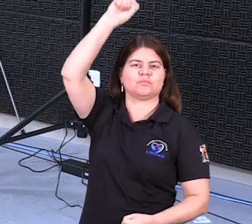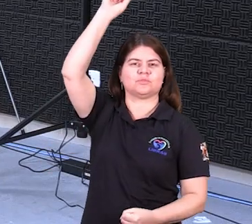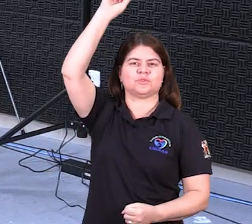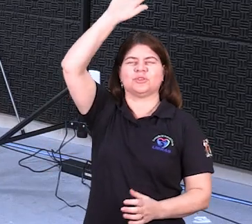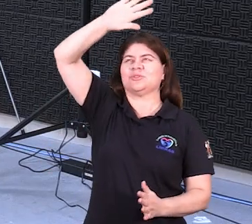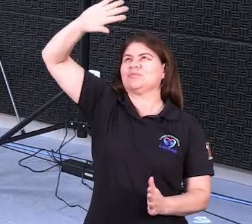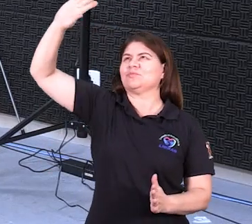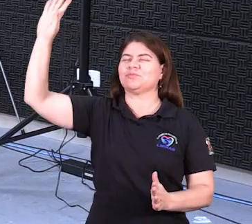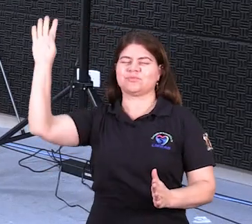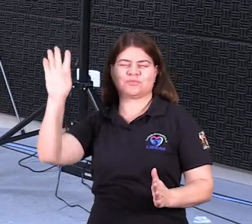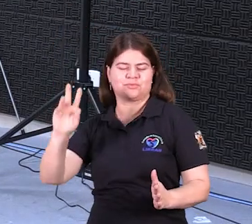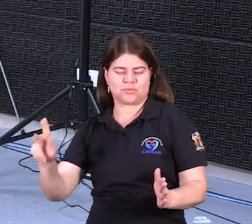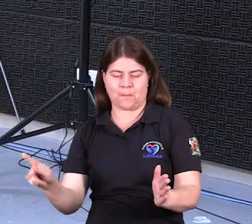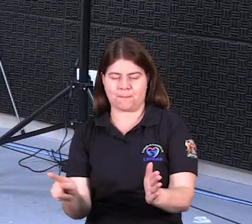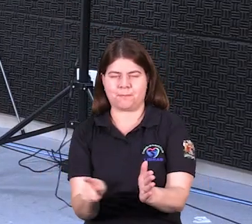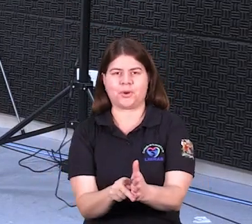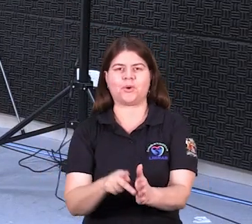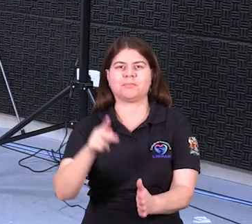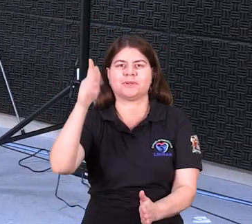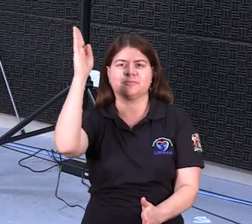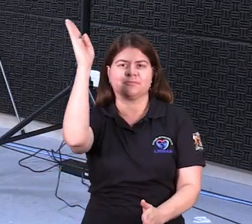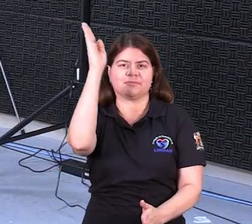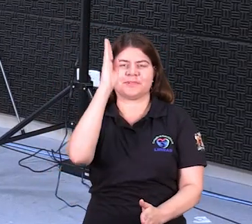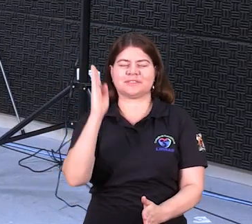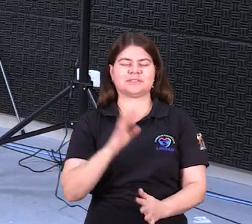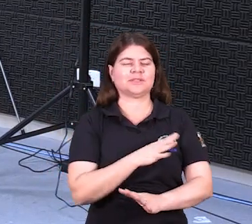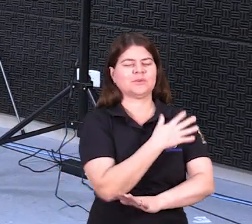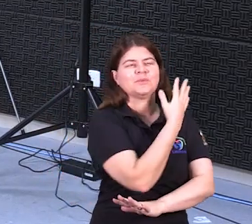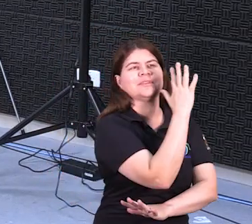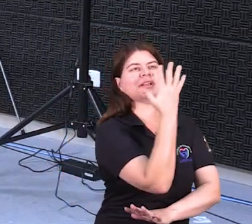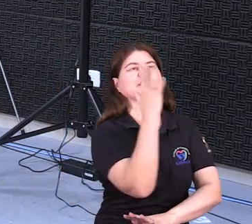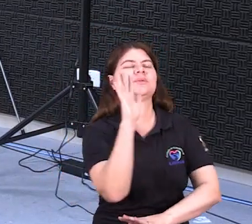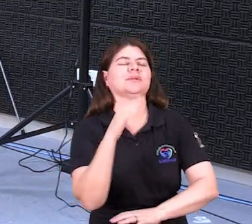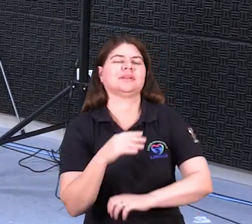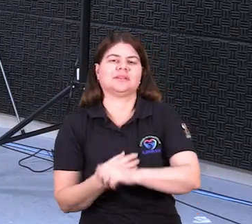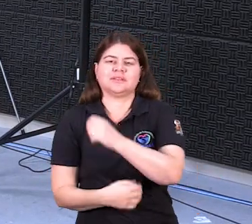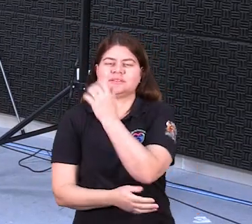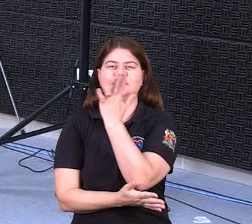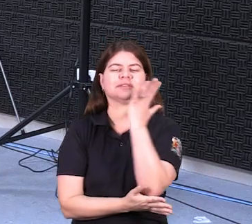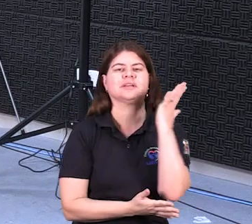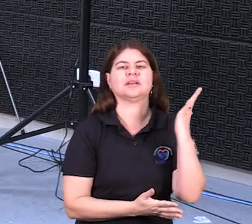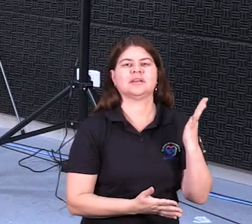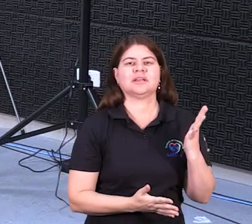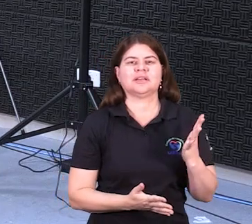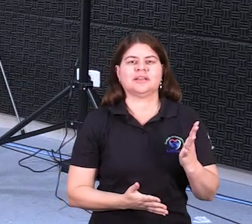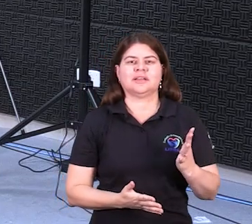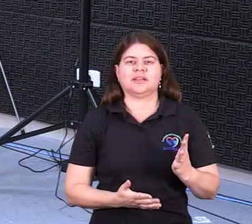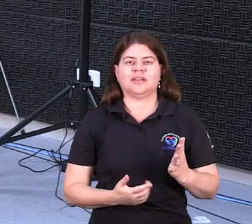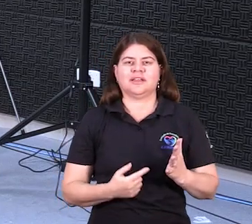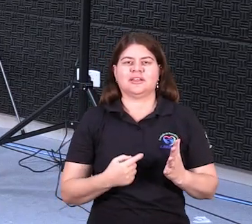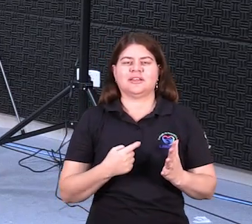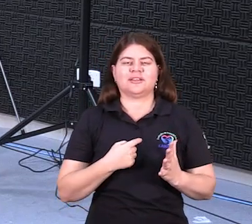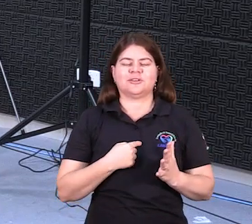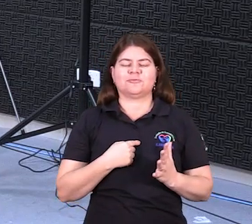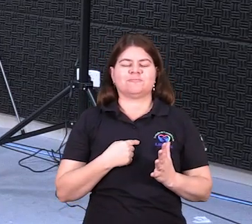gigante, e ele mesmo, pelo próprio desenho, pela própria natureza, isso é próprio do Brasil. Eu acho que é uma parte,